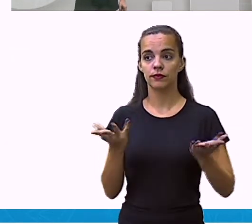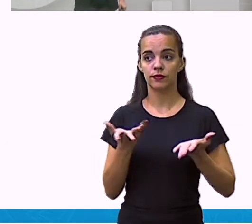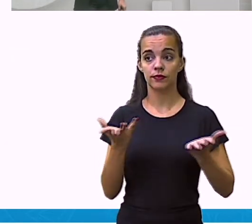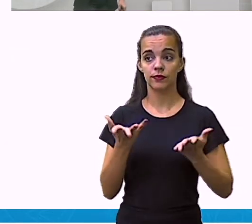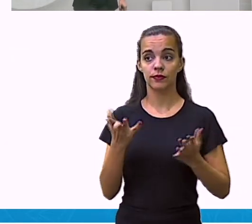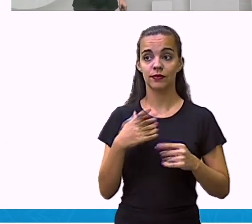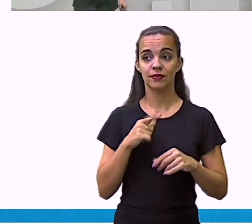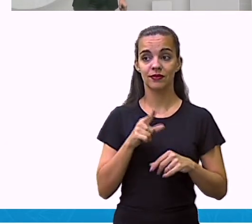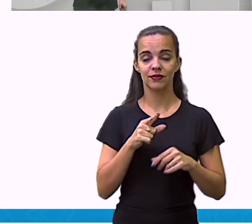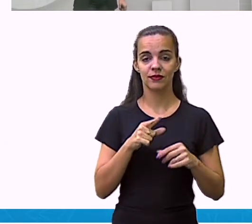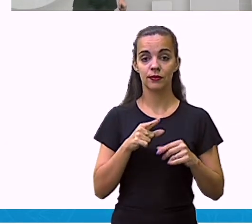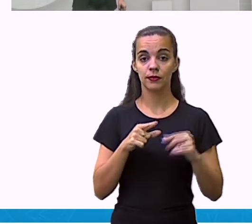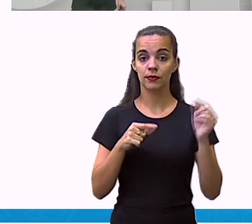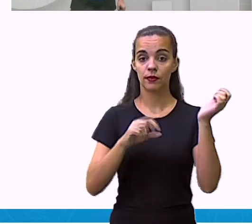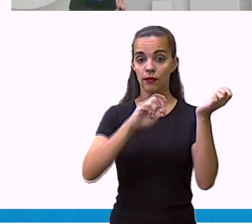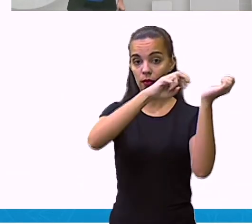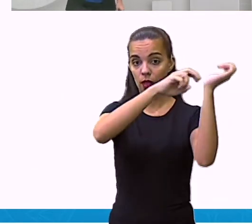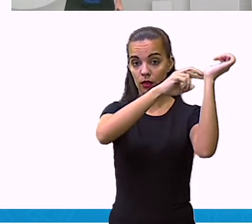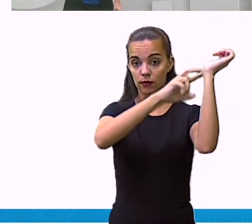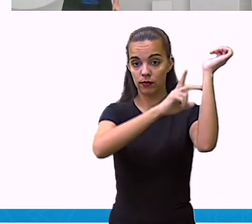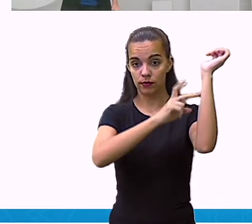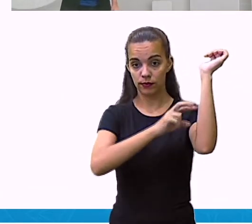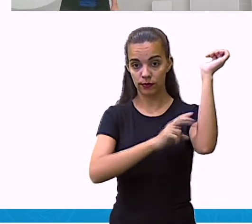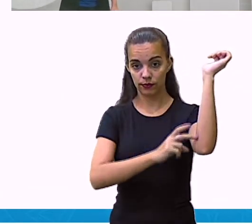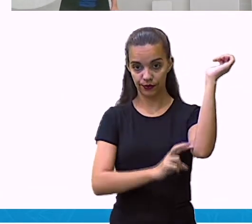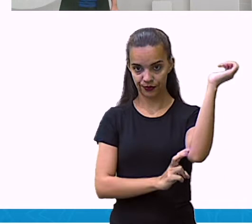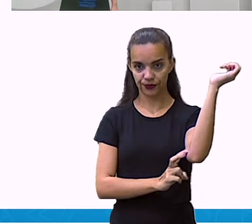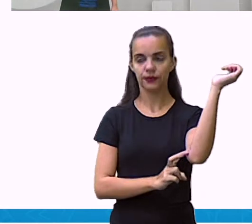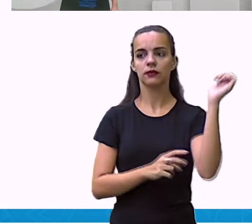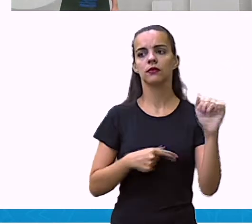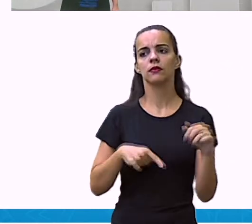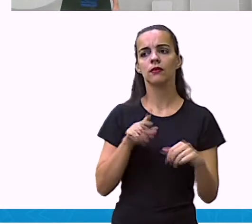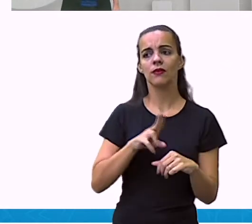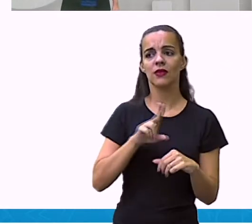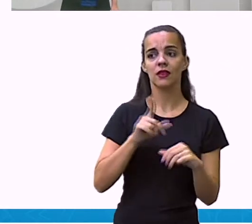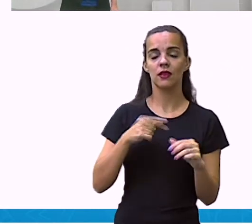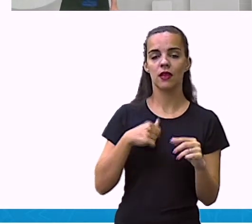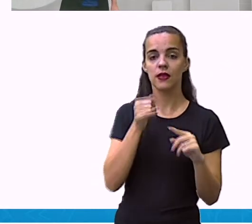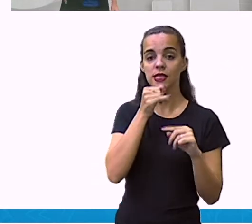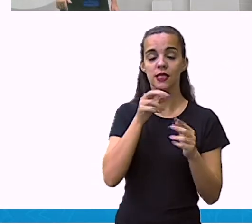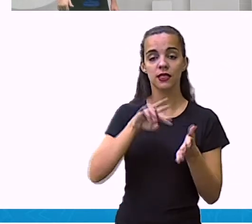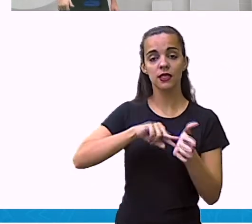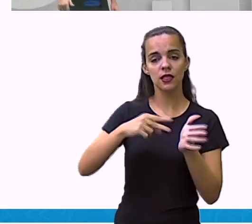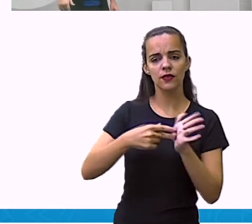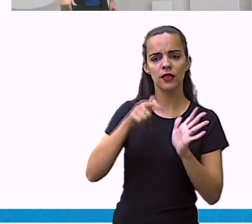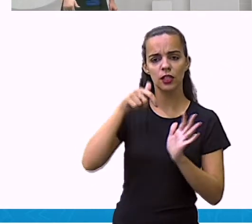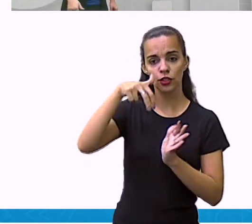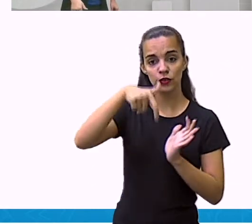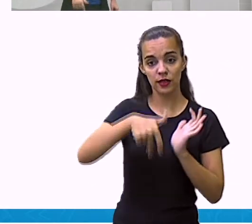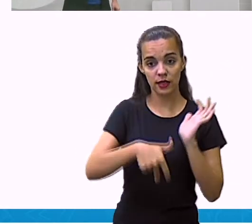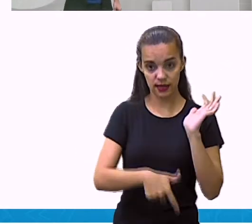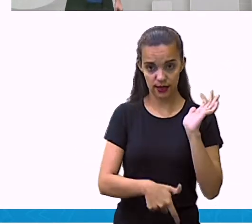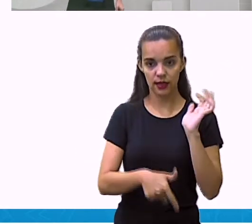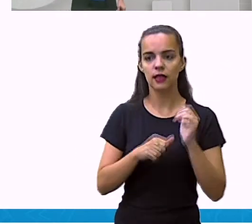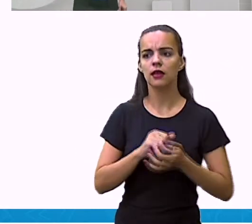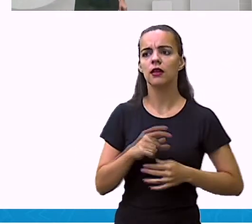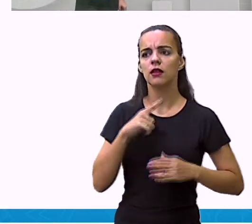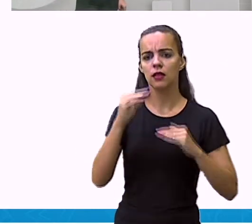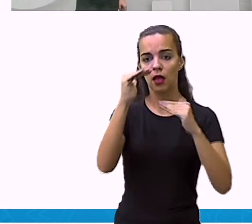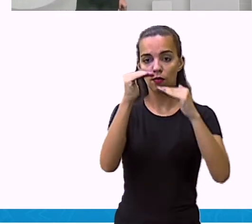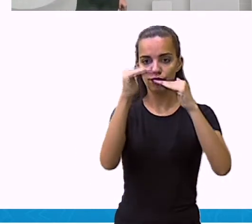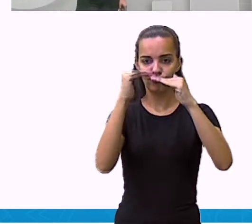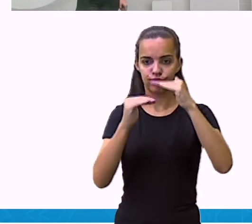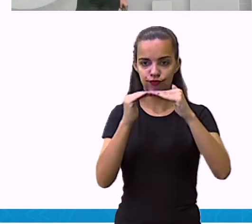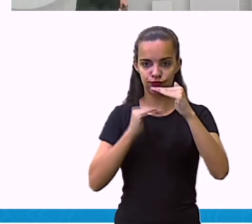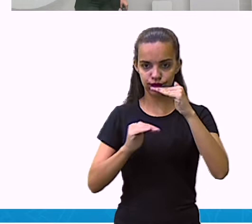Já a minha ordem decrescente, ela quer dizer que eu vou descer, tá? Sabe uma